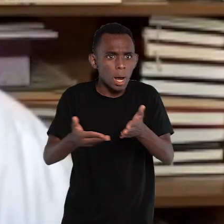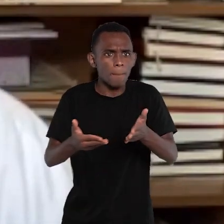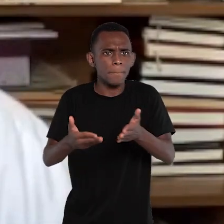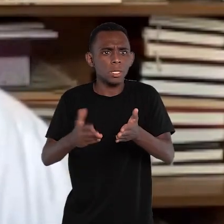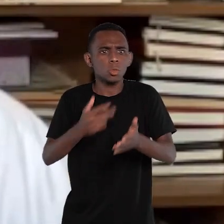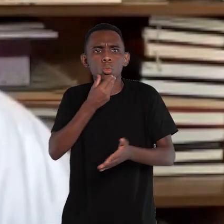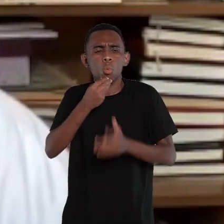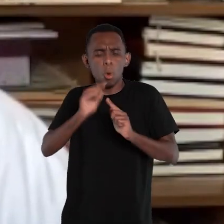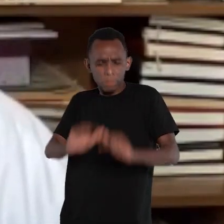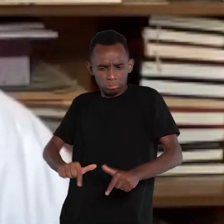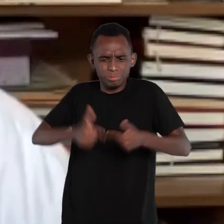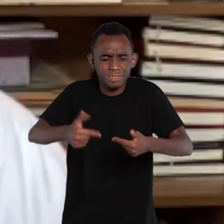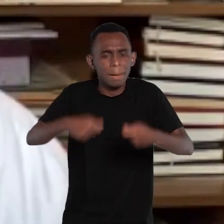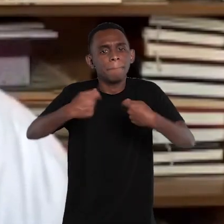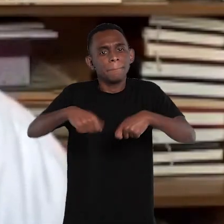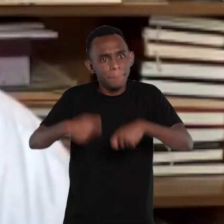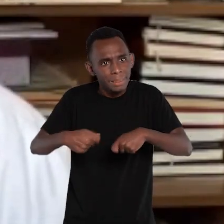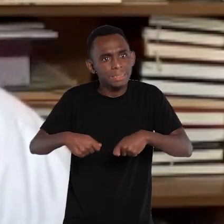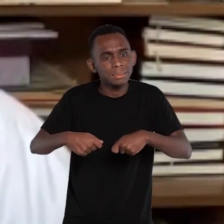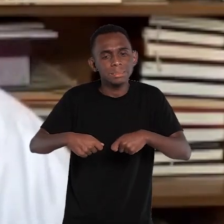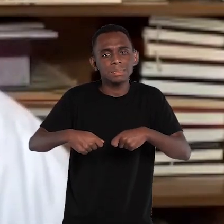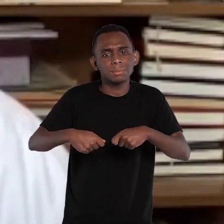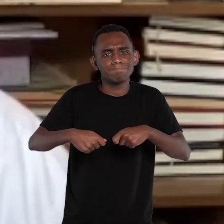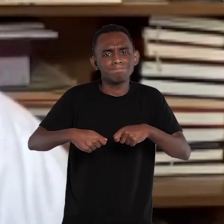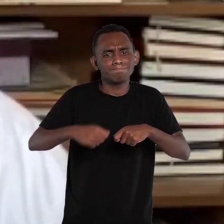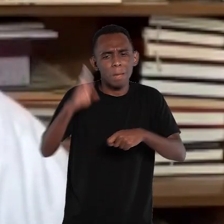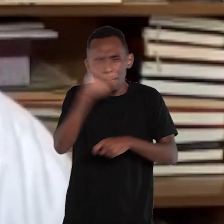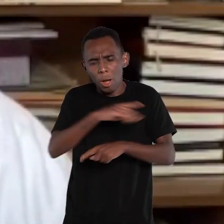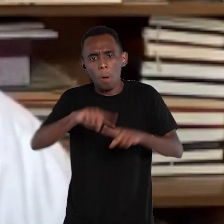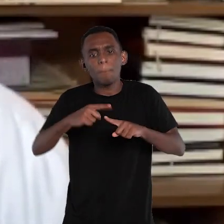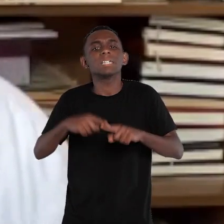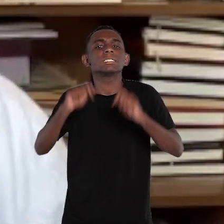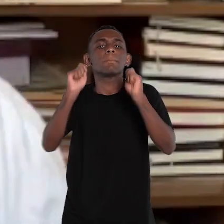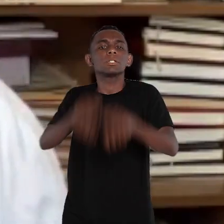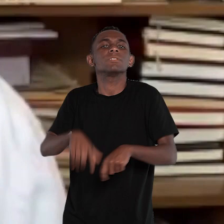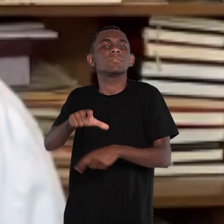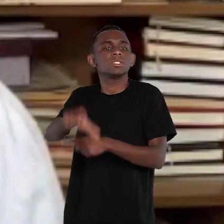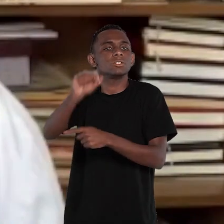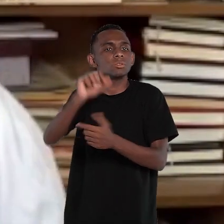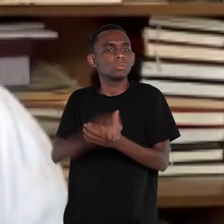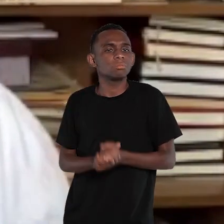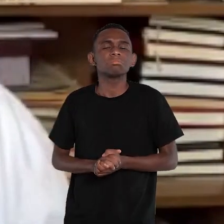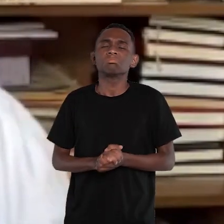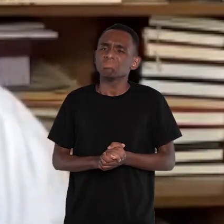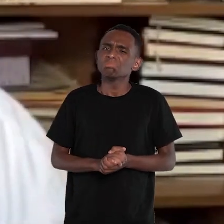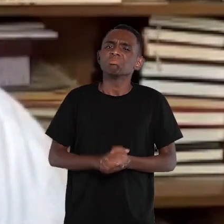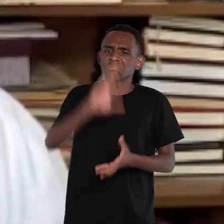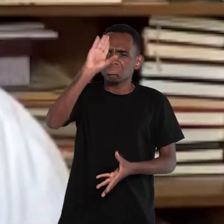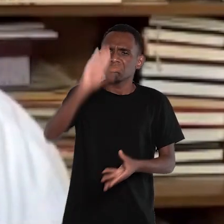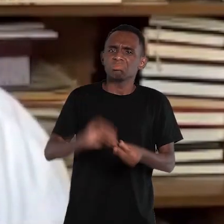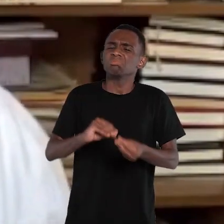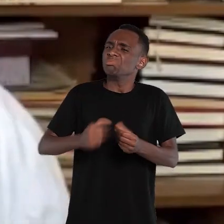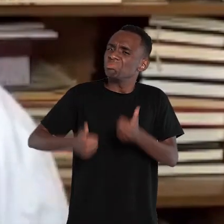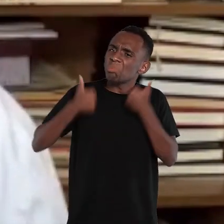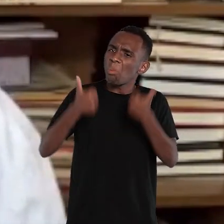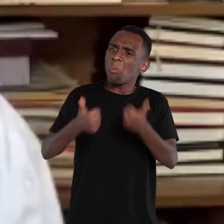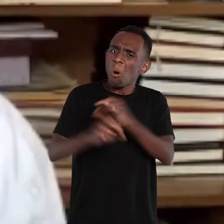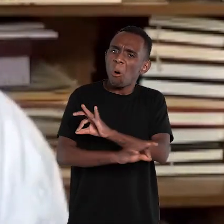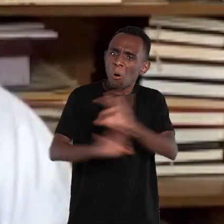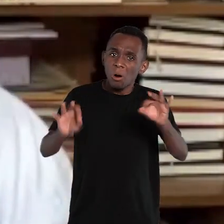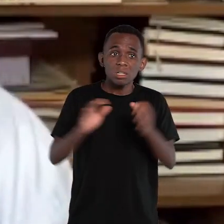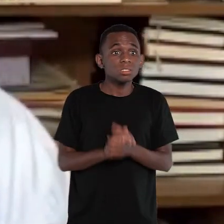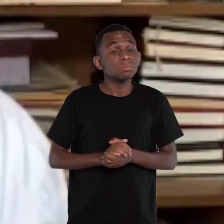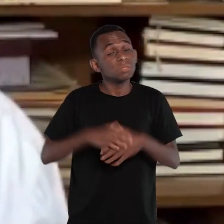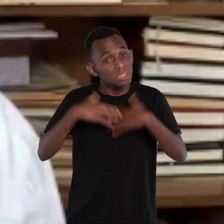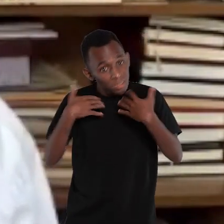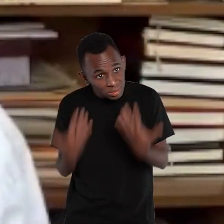guerreiro passa necessariamente pelo mal, mas o guerreiro tem escolha. E eu olhei e disse: que poder de síntese, hein? Então é